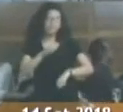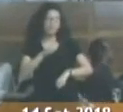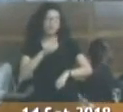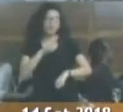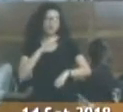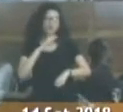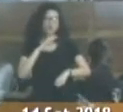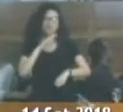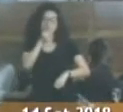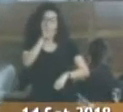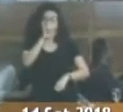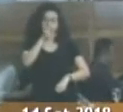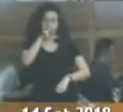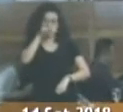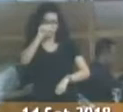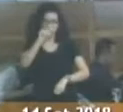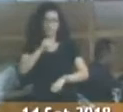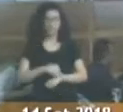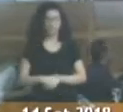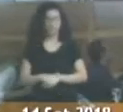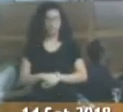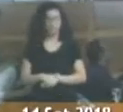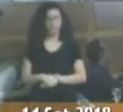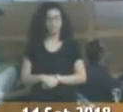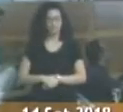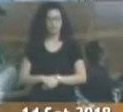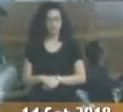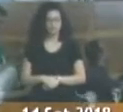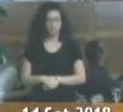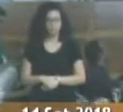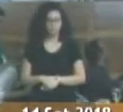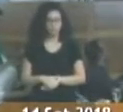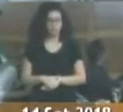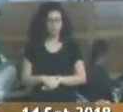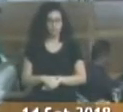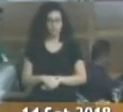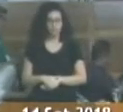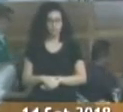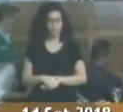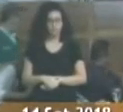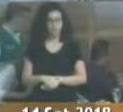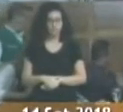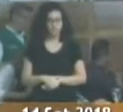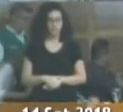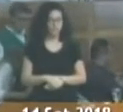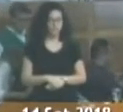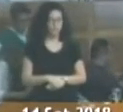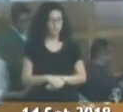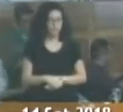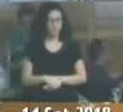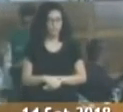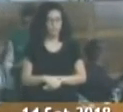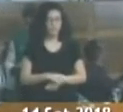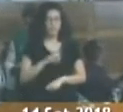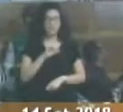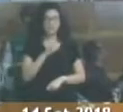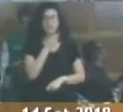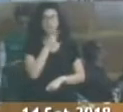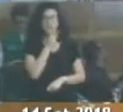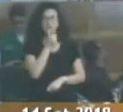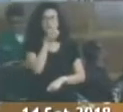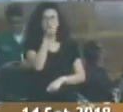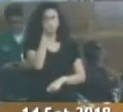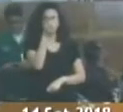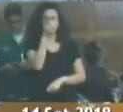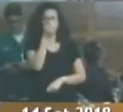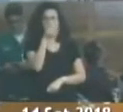a desova, que é realizada no laboratório, até essa semente atingir o tamanho de 1 centímetro, a gente leva 70 dias.